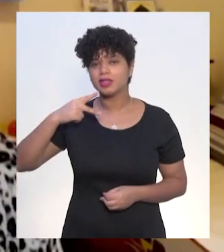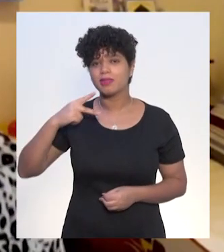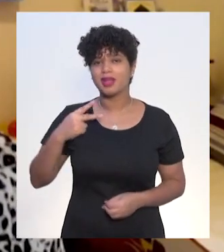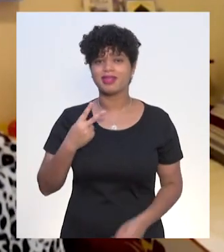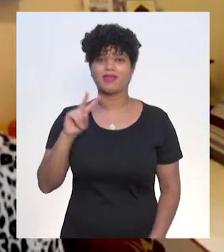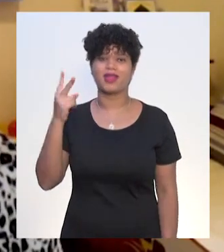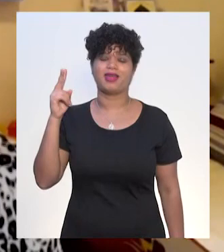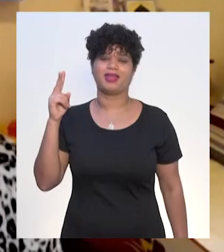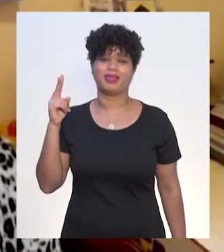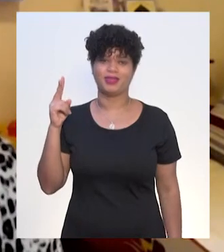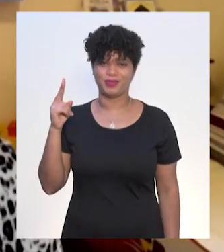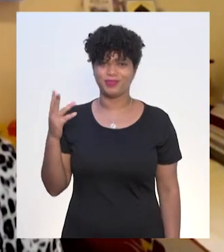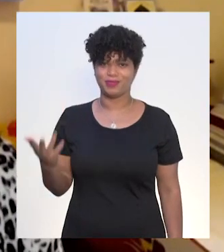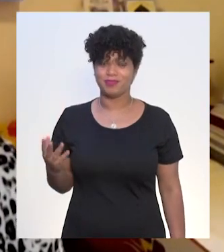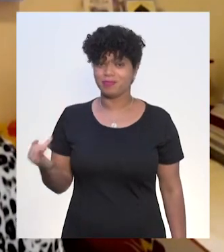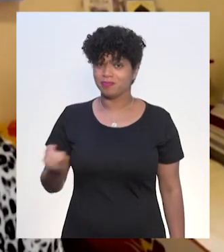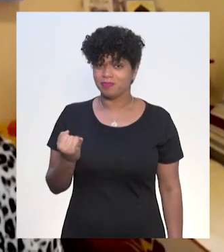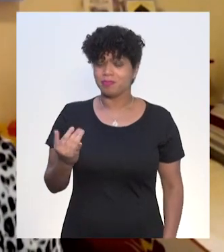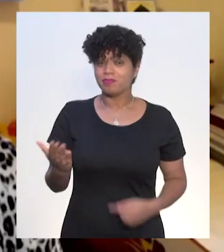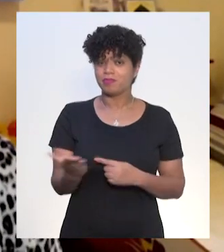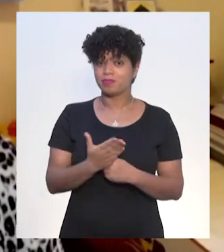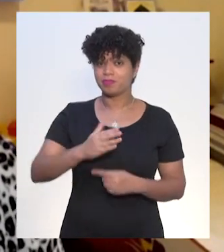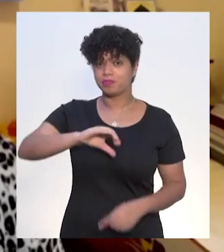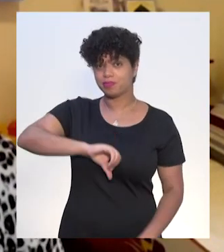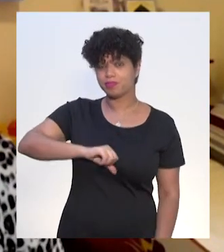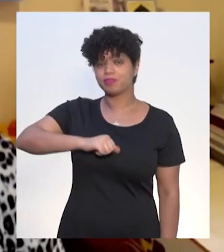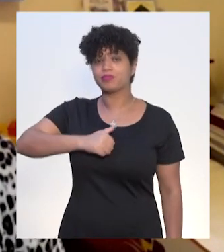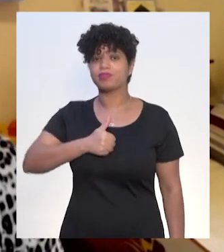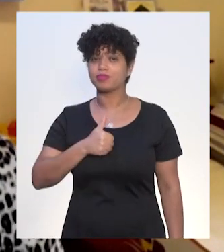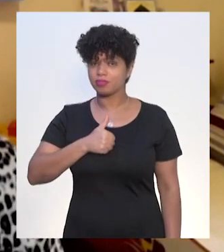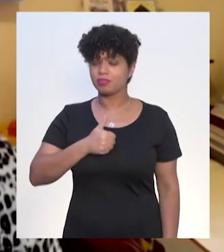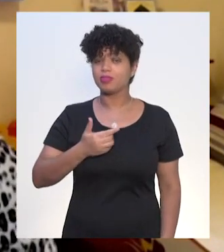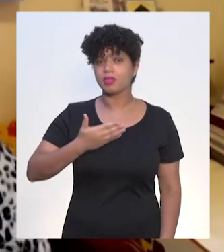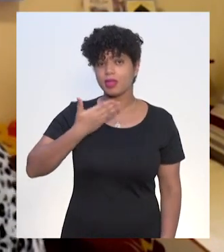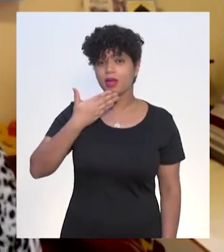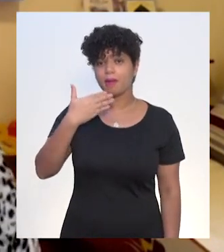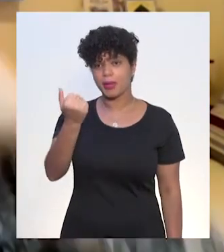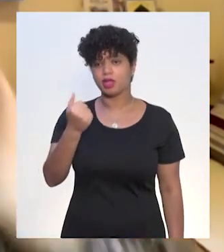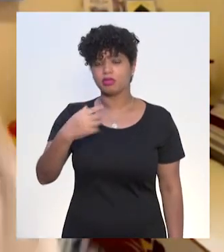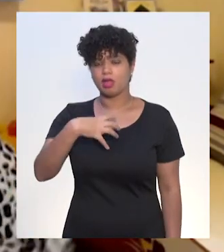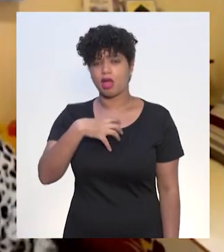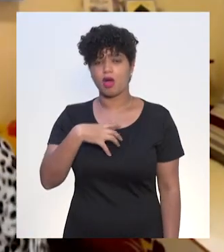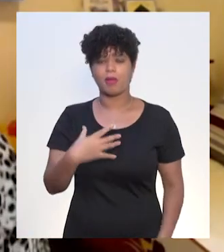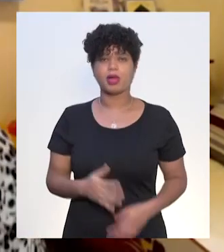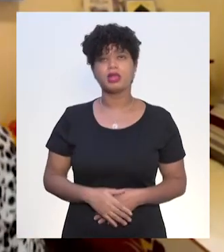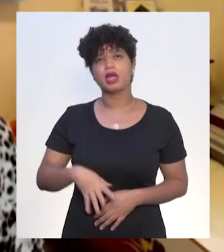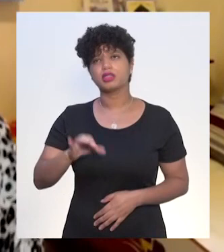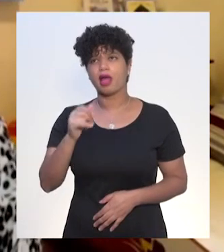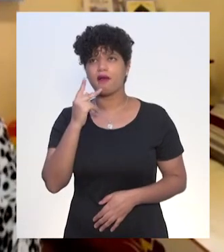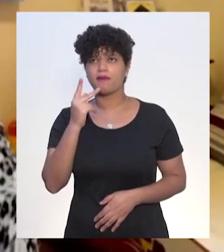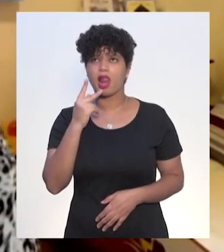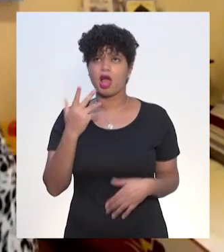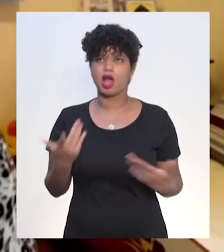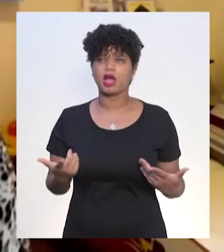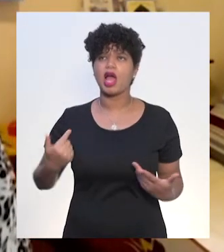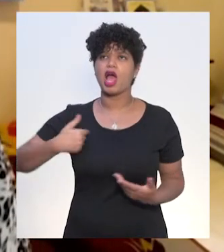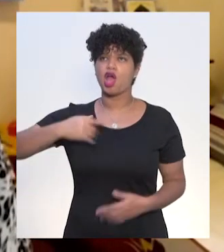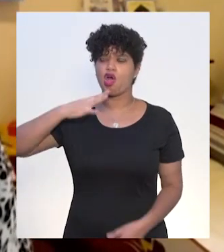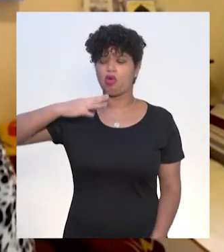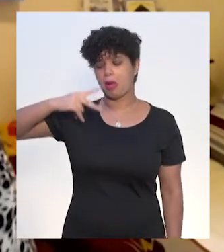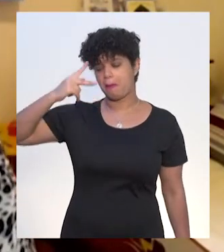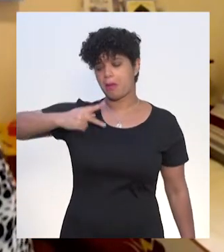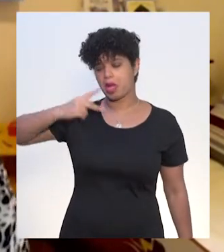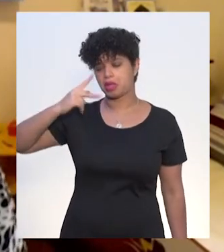autoestima a auto-valorização ela está profundamente ligada com a autoestima faz sentir feliz quando então eu falo que eu me